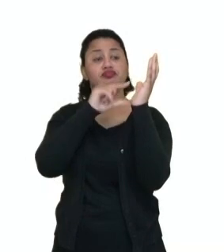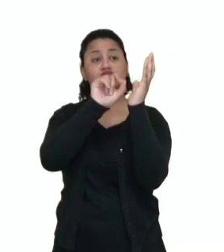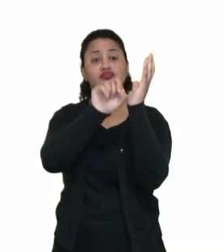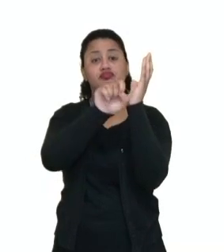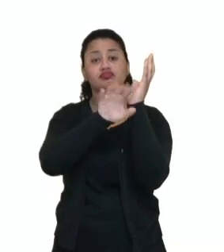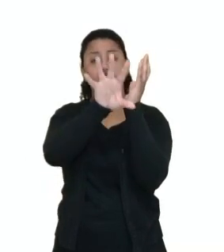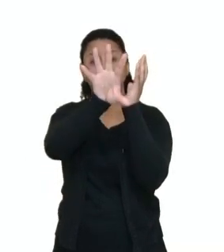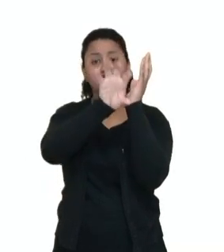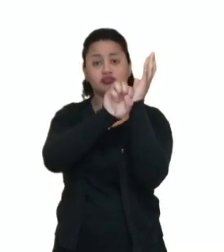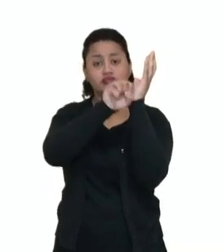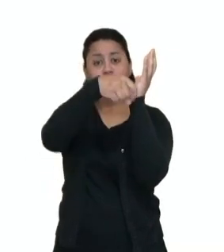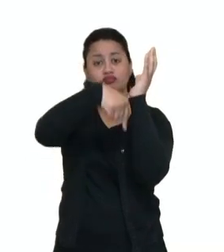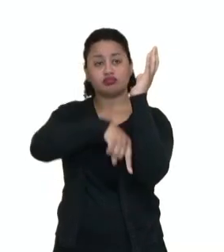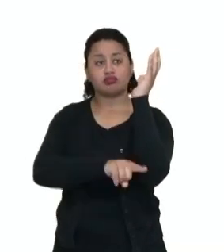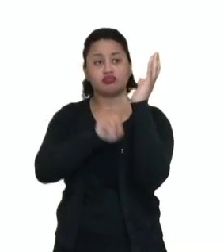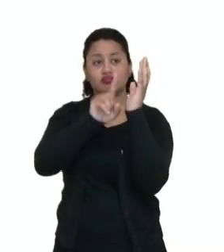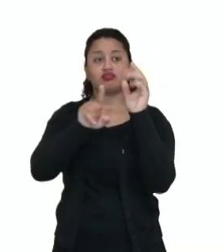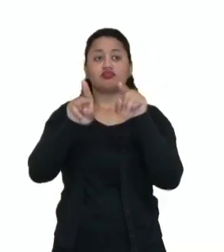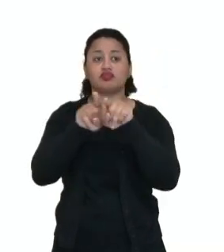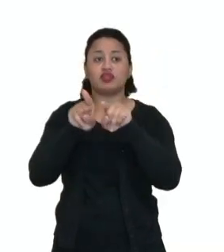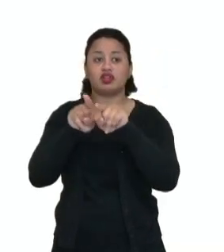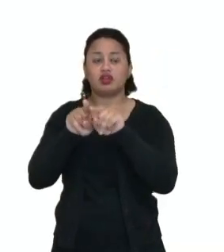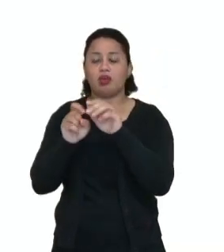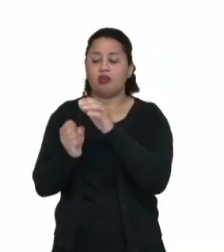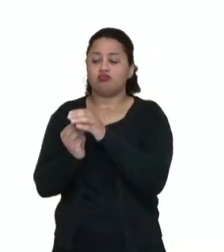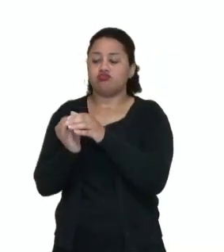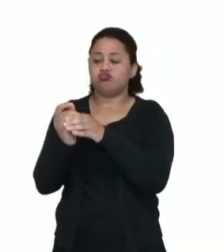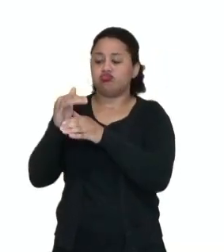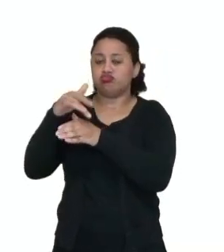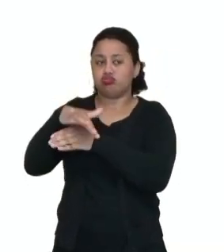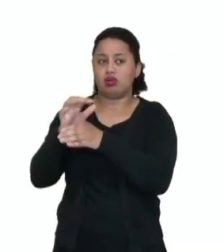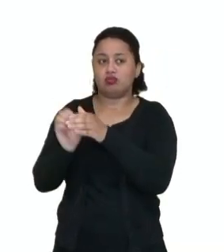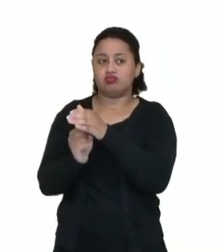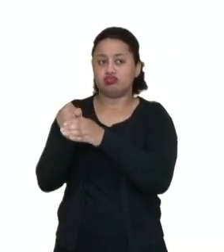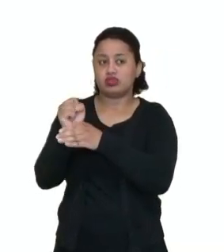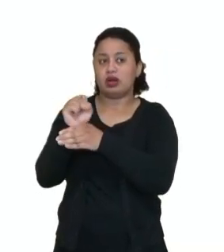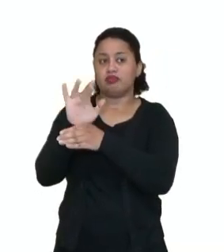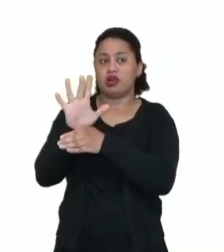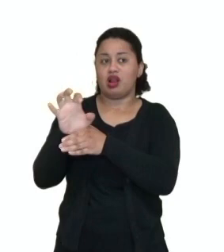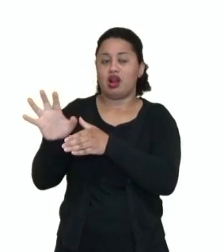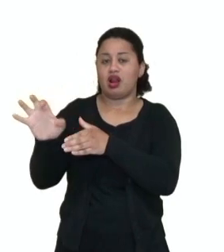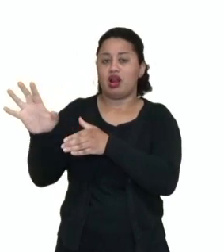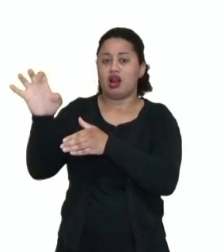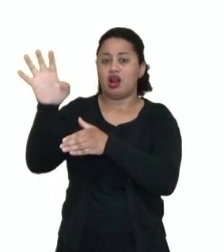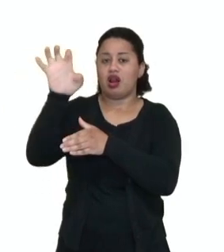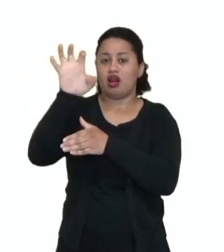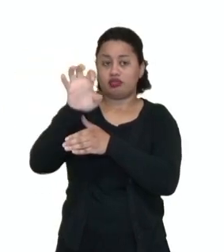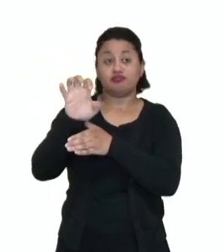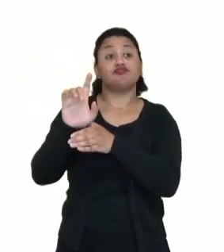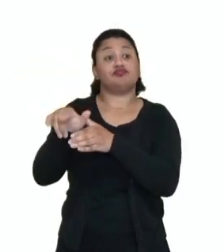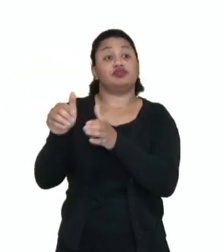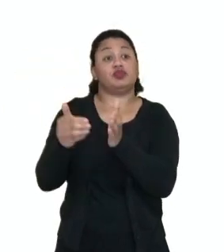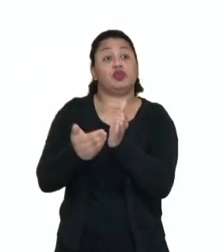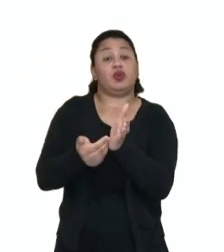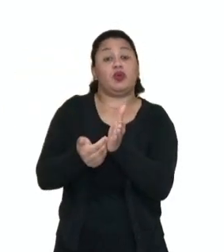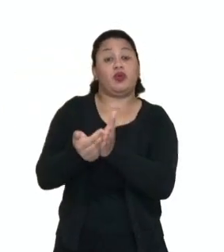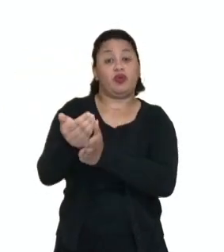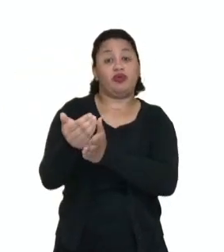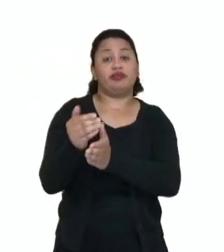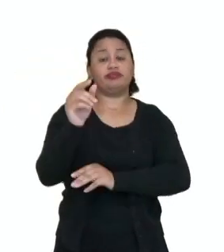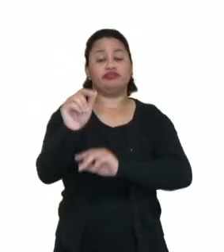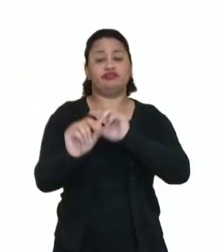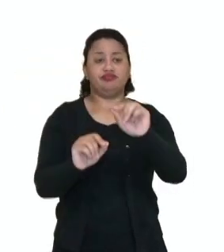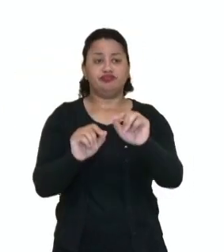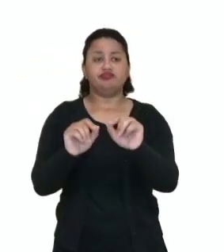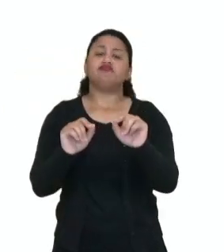de gases pelos vulcões, tá? Então, entre outros, né? Foram eles, então, que começaram, né? A partir deles